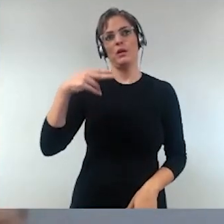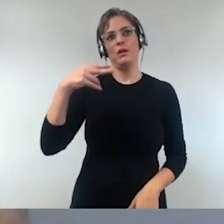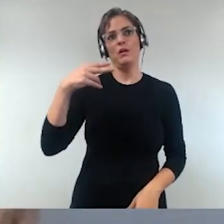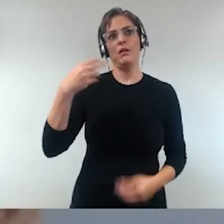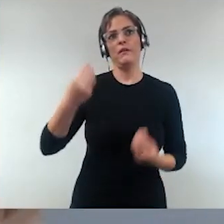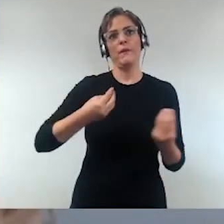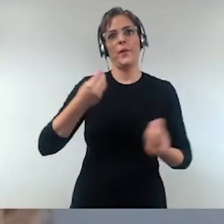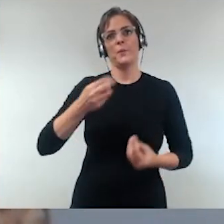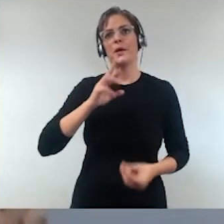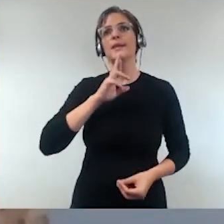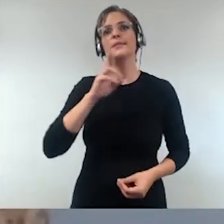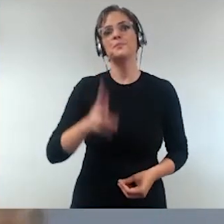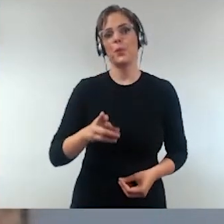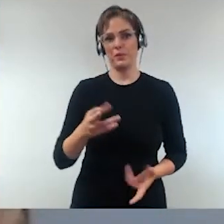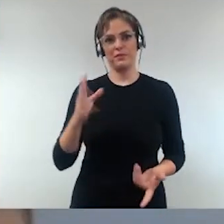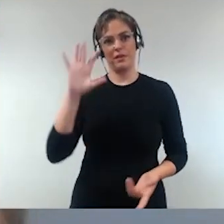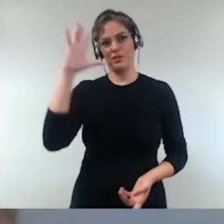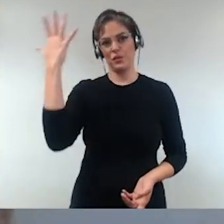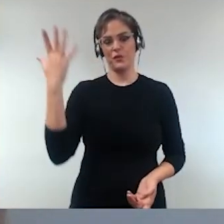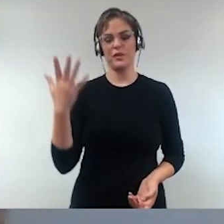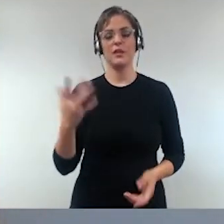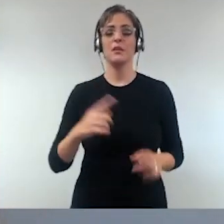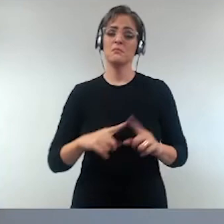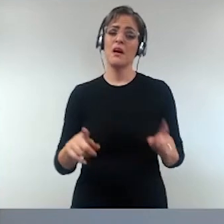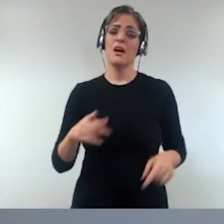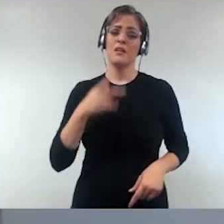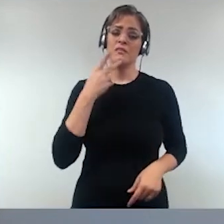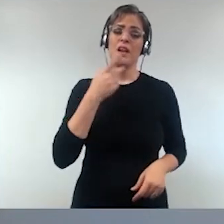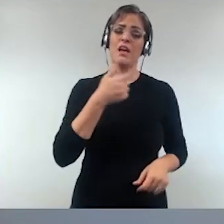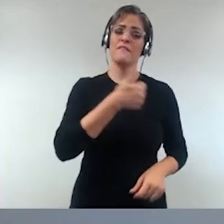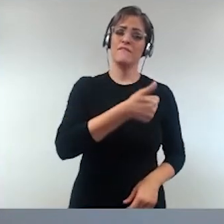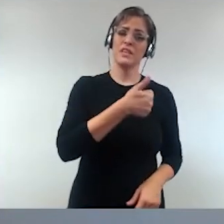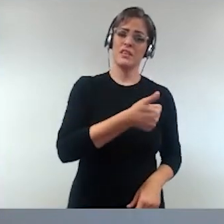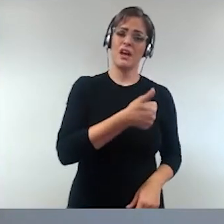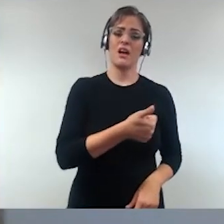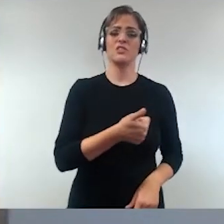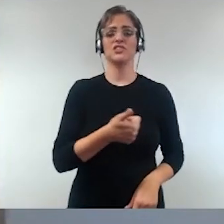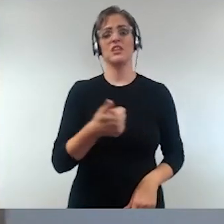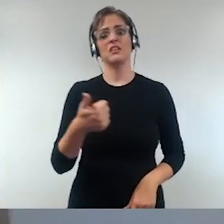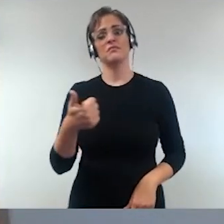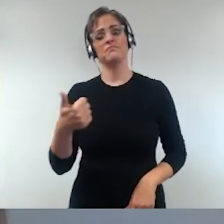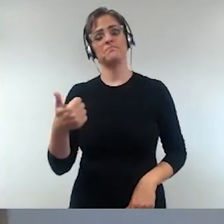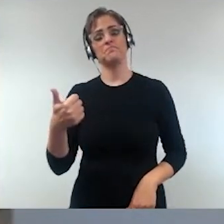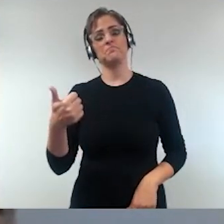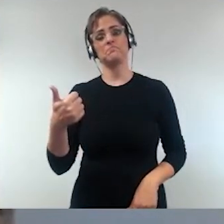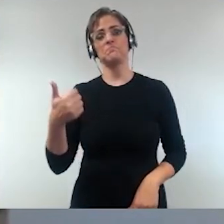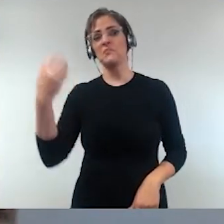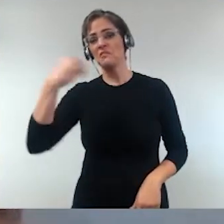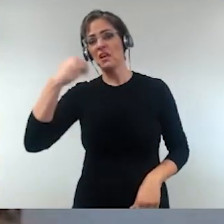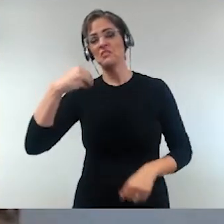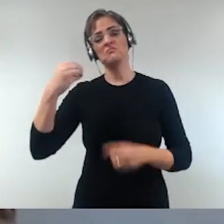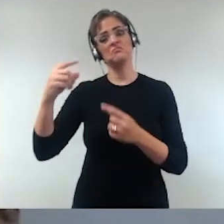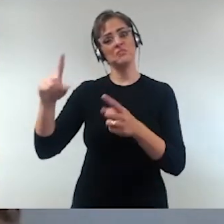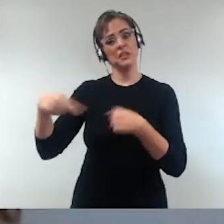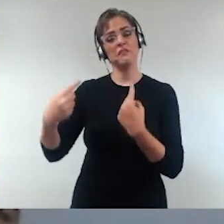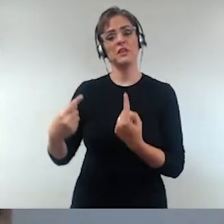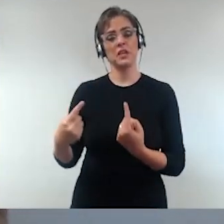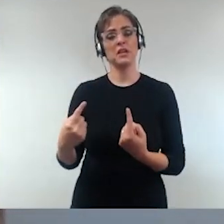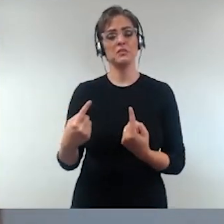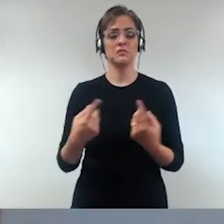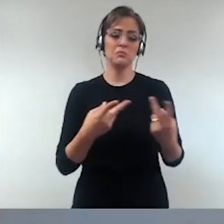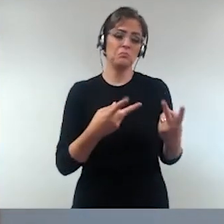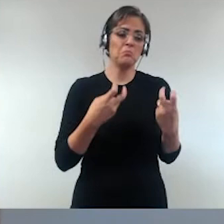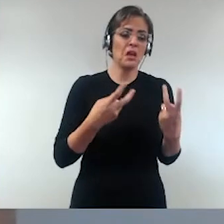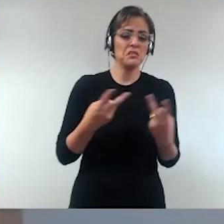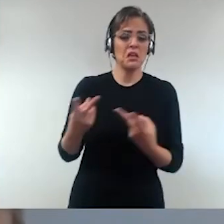dirá eu, né? Então, eu quis só apontar algumas das vantagens e das fragilidades, né, que a gente vivencia na prática e enxerga também como